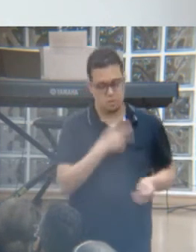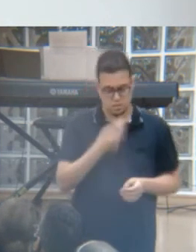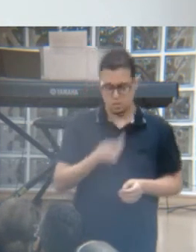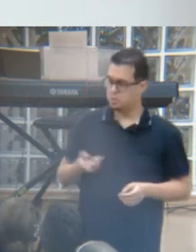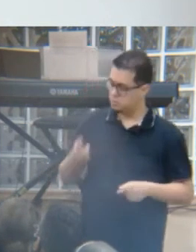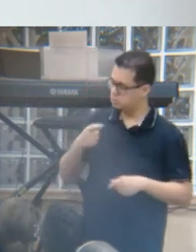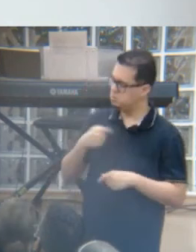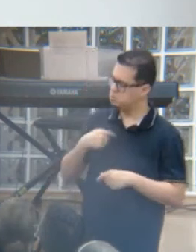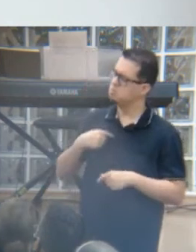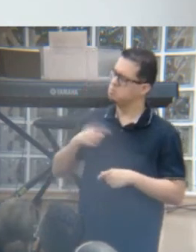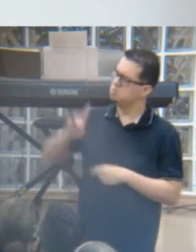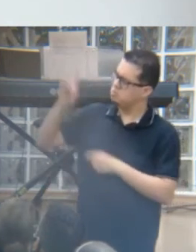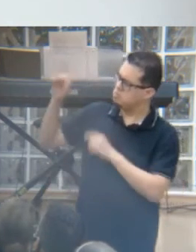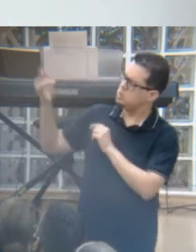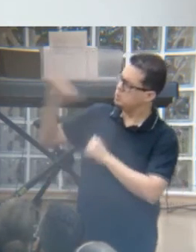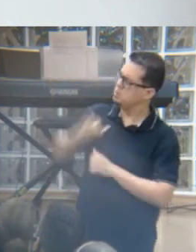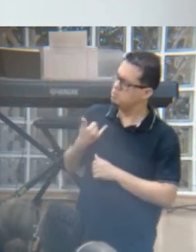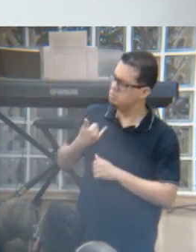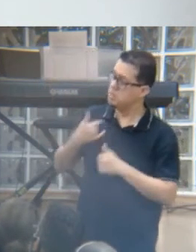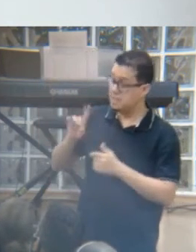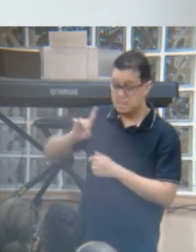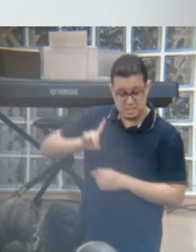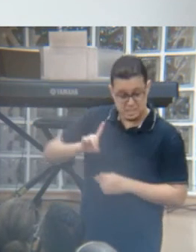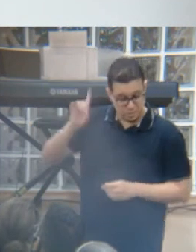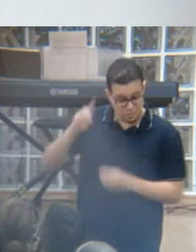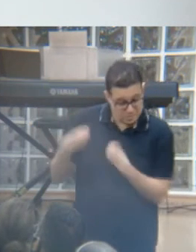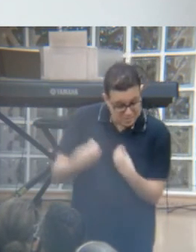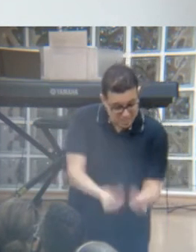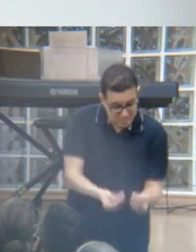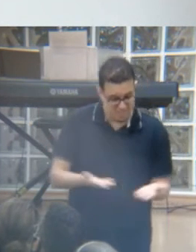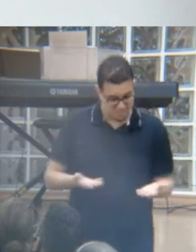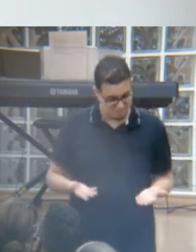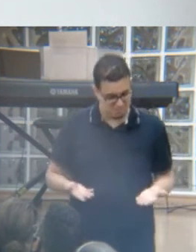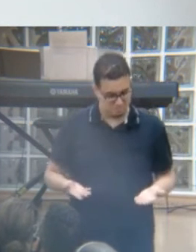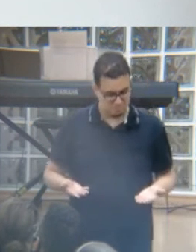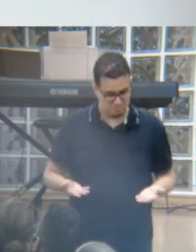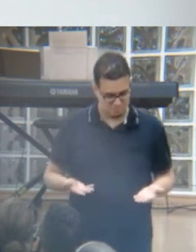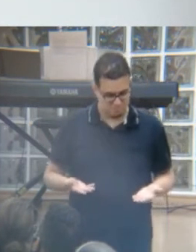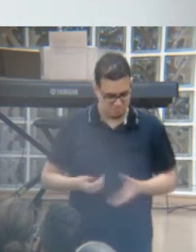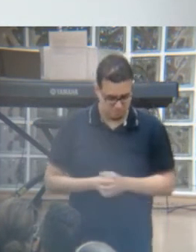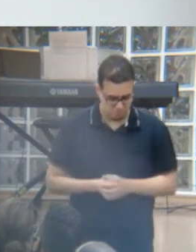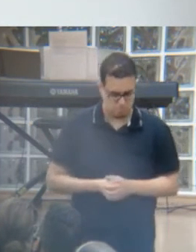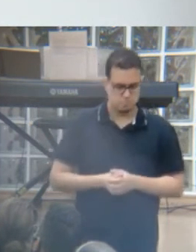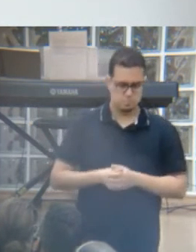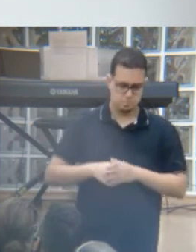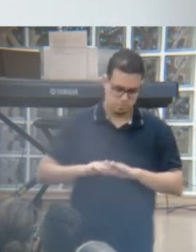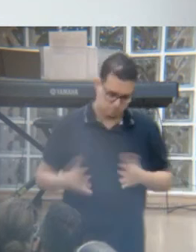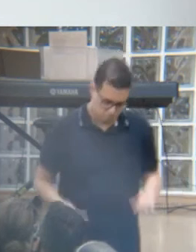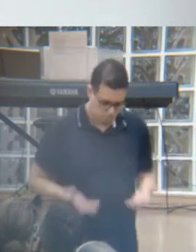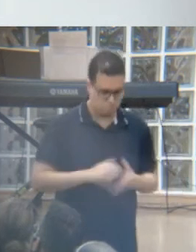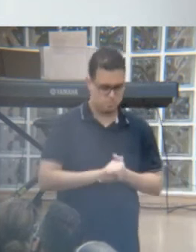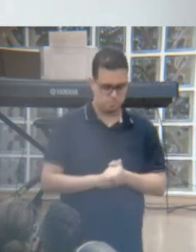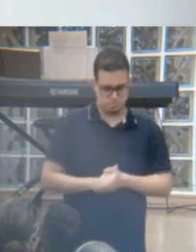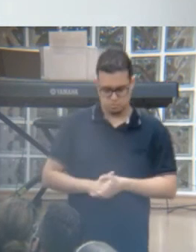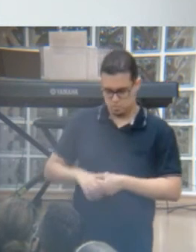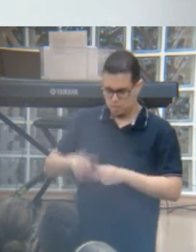Deus que provê, meus irmãos. Passados uns dias, a torrente secou.